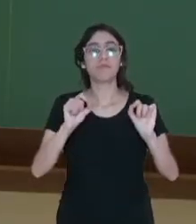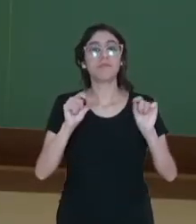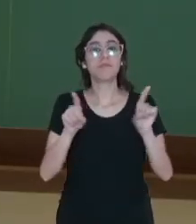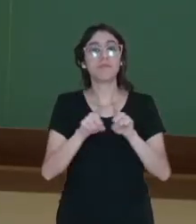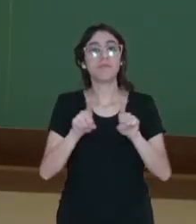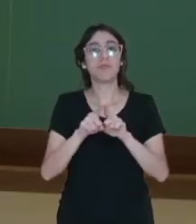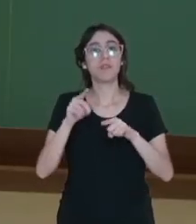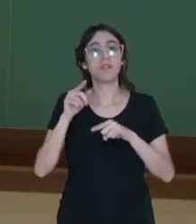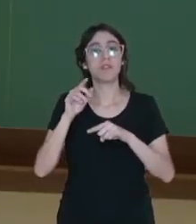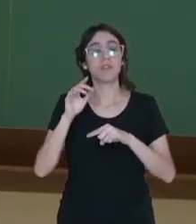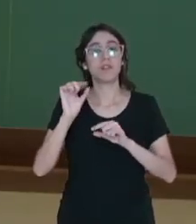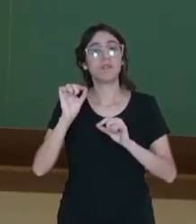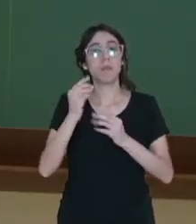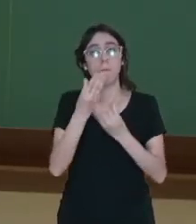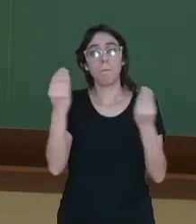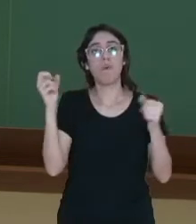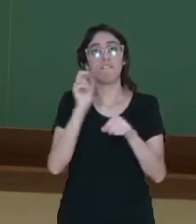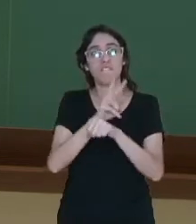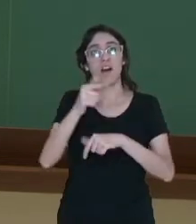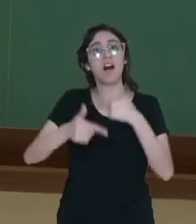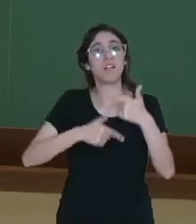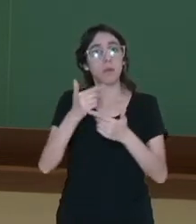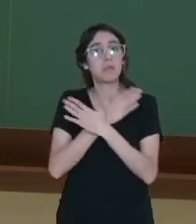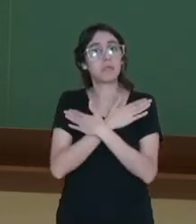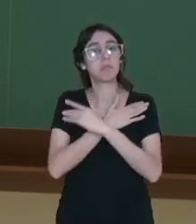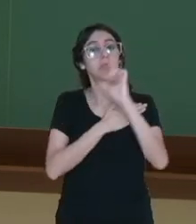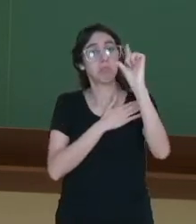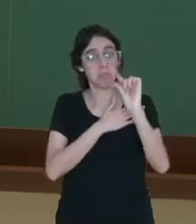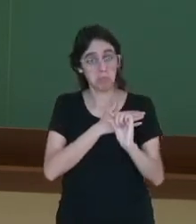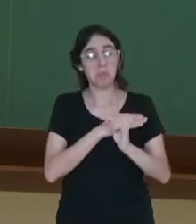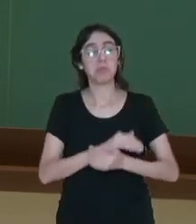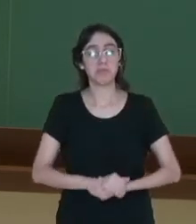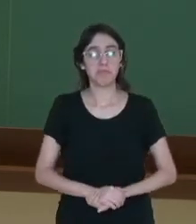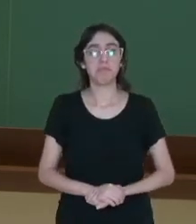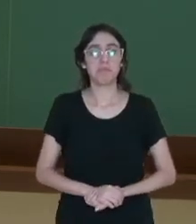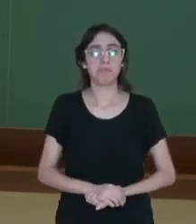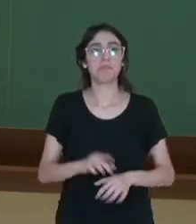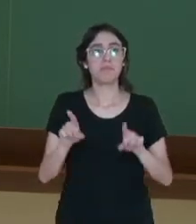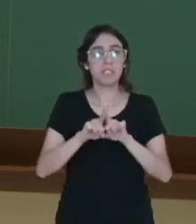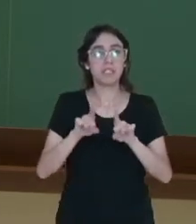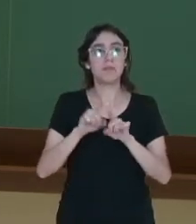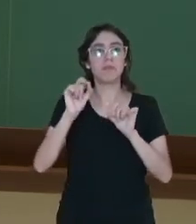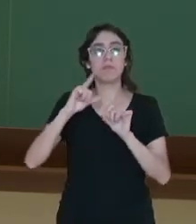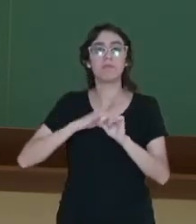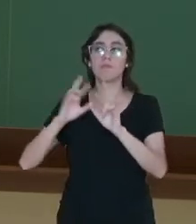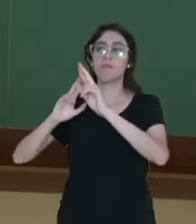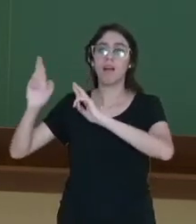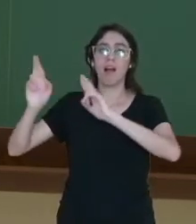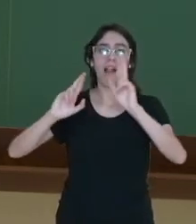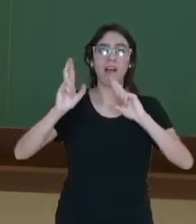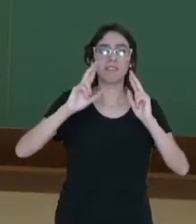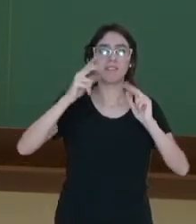do desemprego de maneira contínua. No campo internacional, é um outro destaque também do segundo governo Lula. O